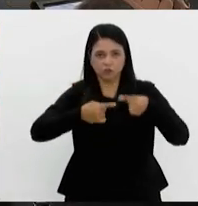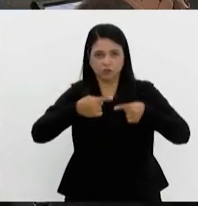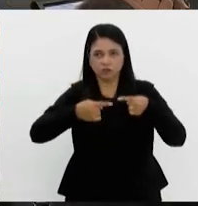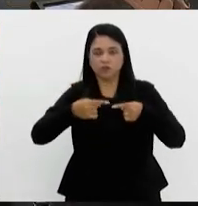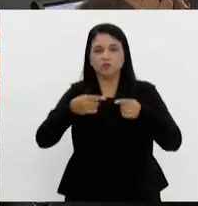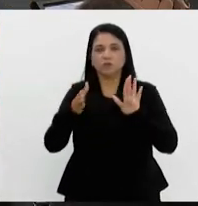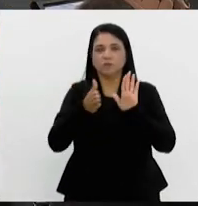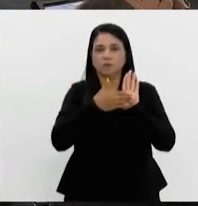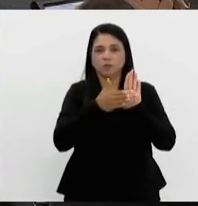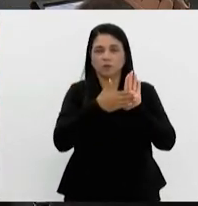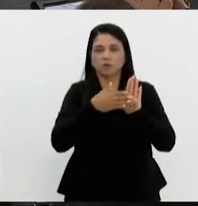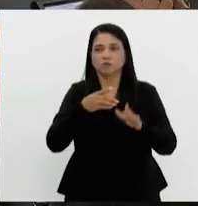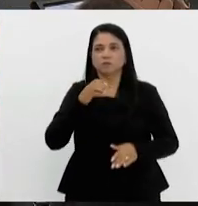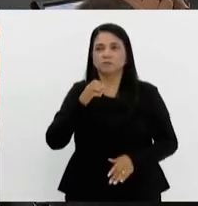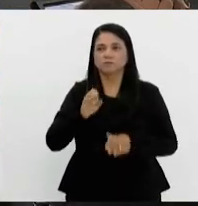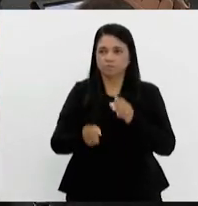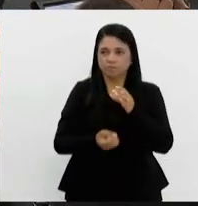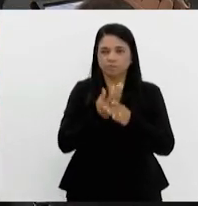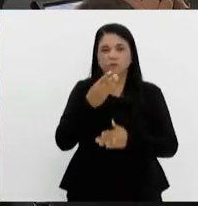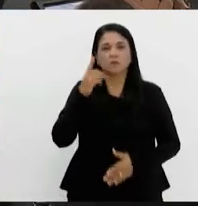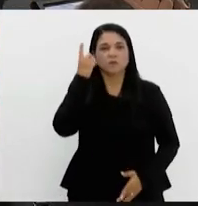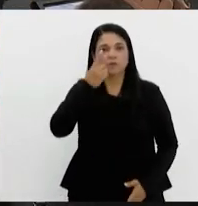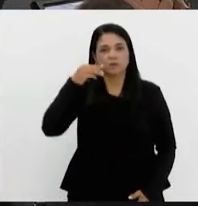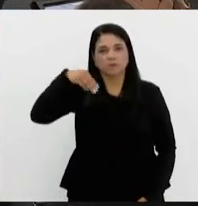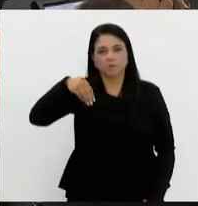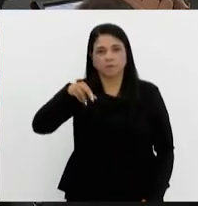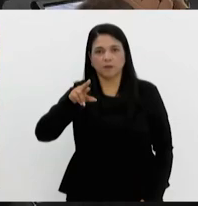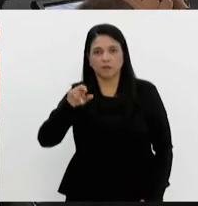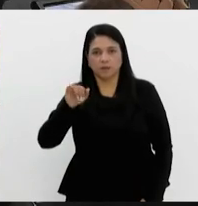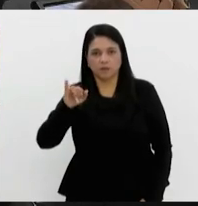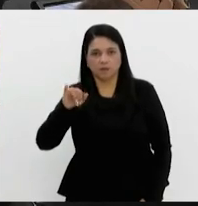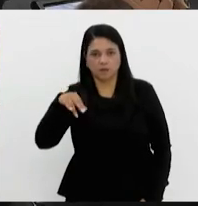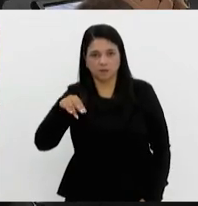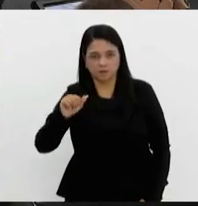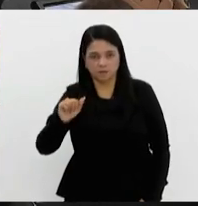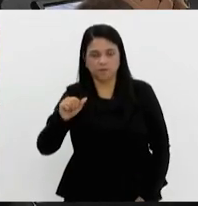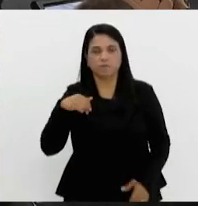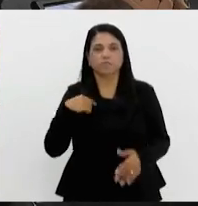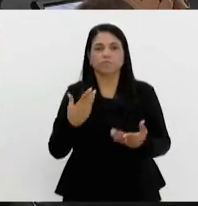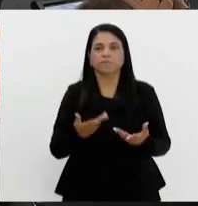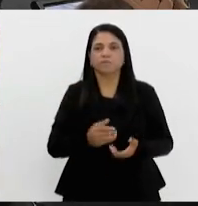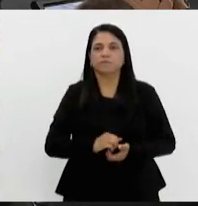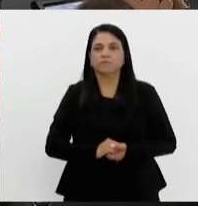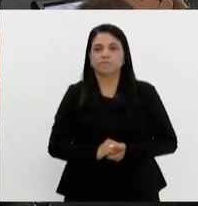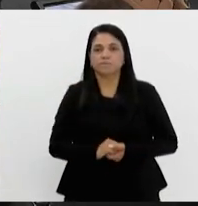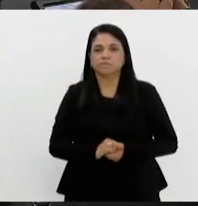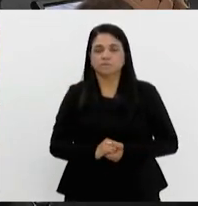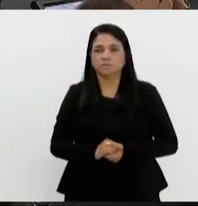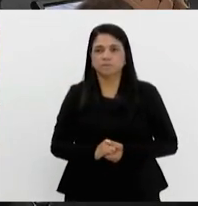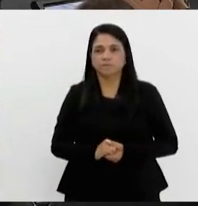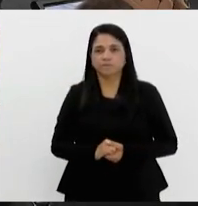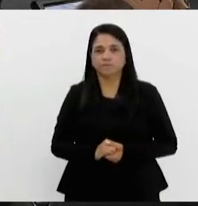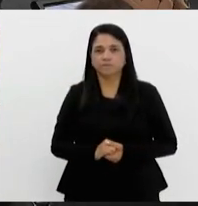proposta. Deputada Marina. Não dei conta. Não dei conta, te ajudo.